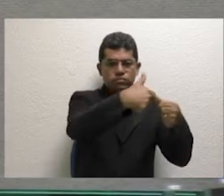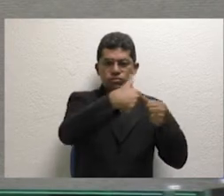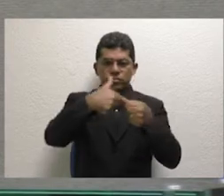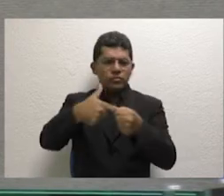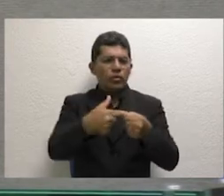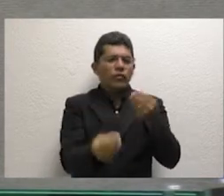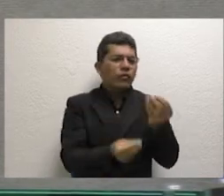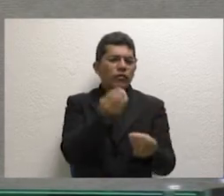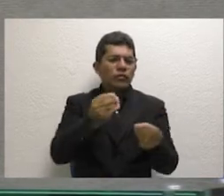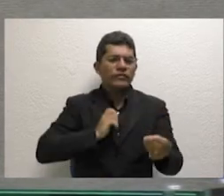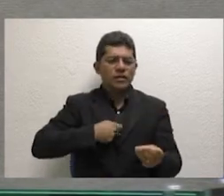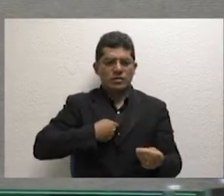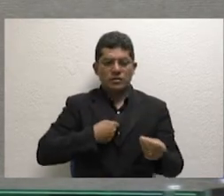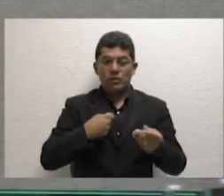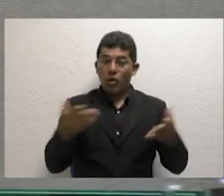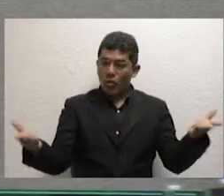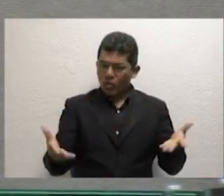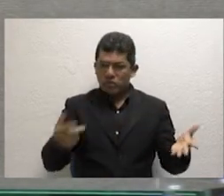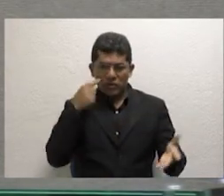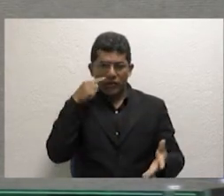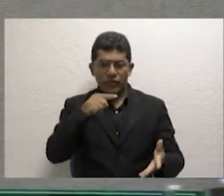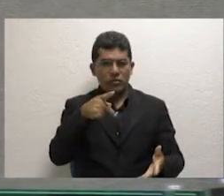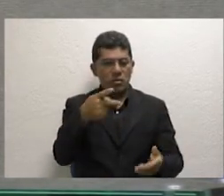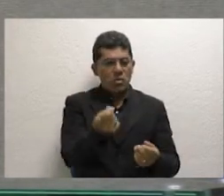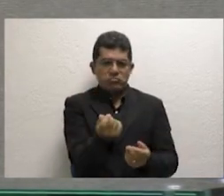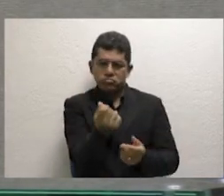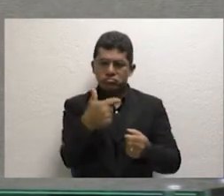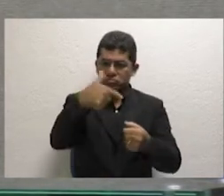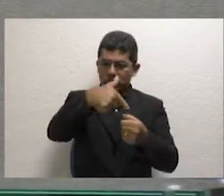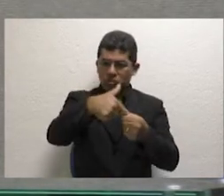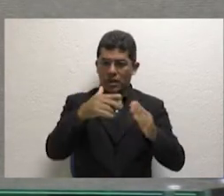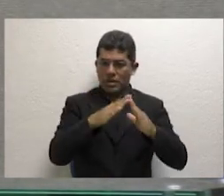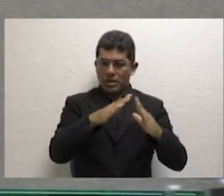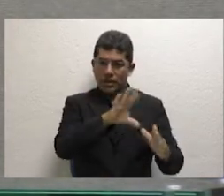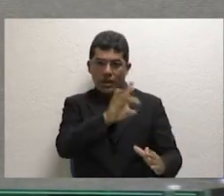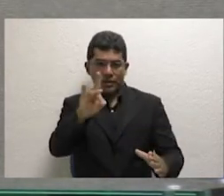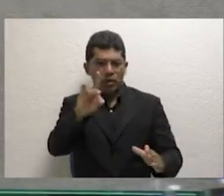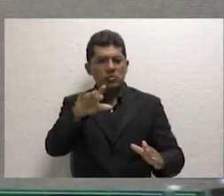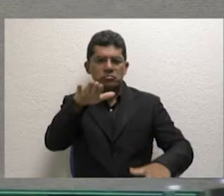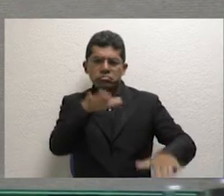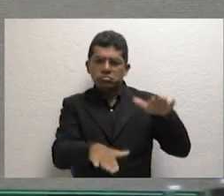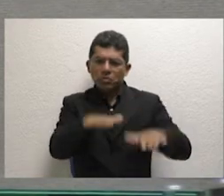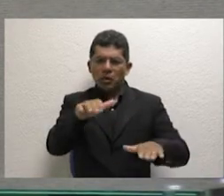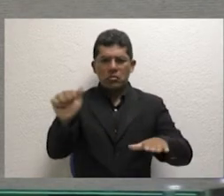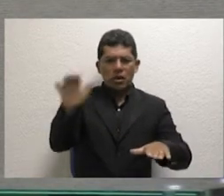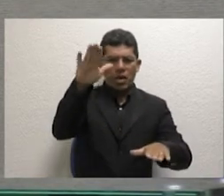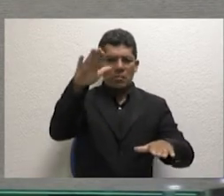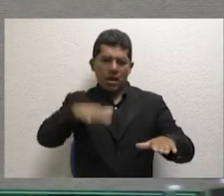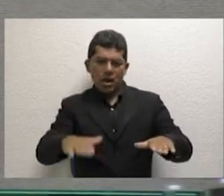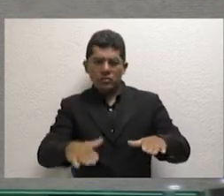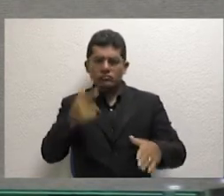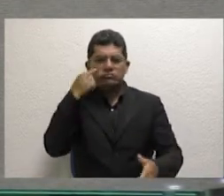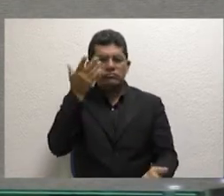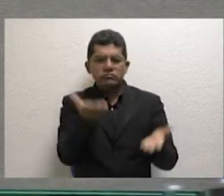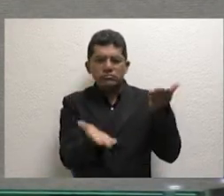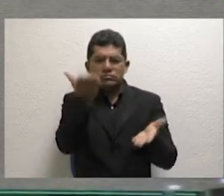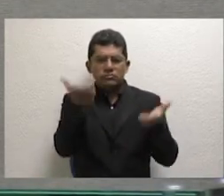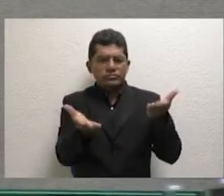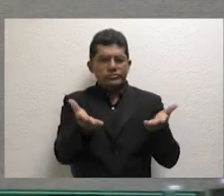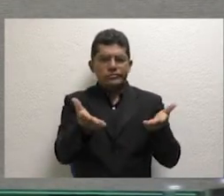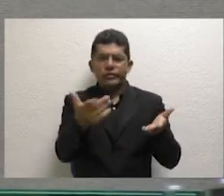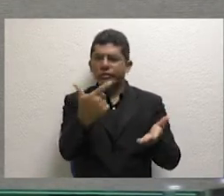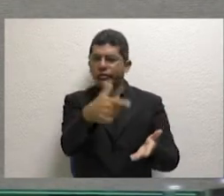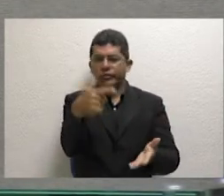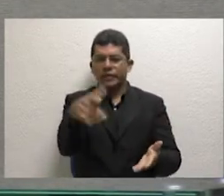mercado como hoje o preço do combustível cada posto pode colocar o preço que quiser isso não é não tem assim digamos um